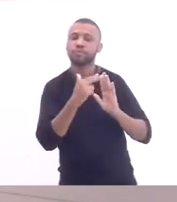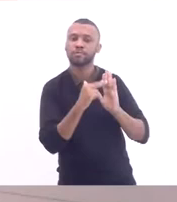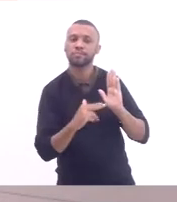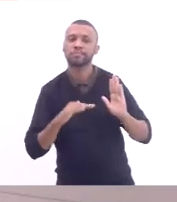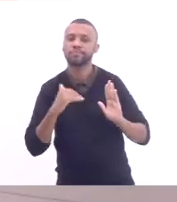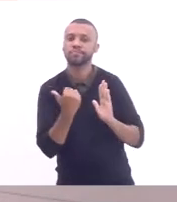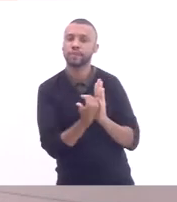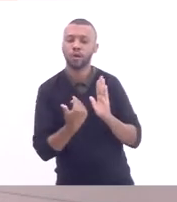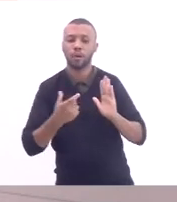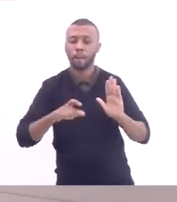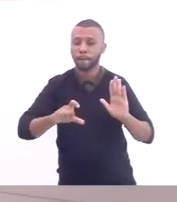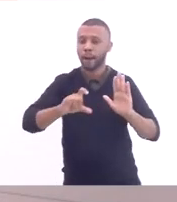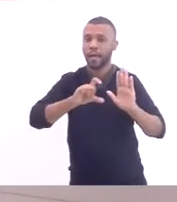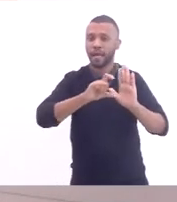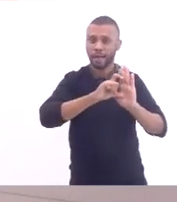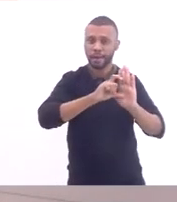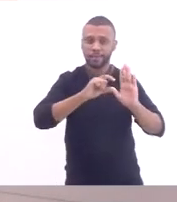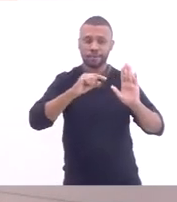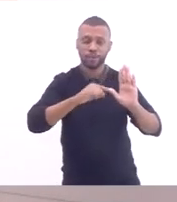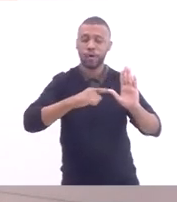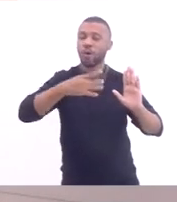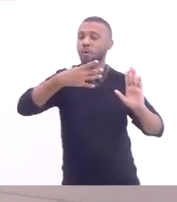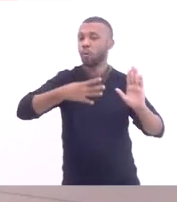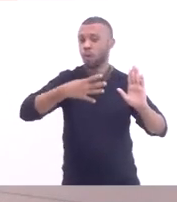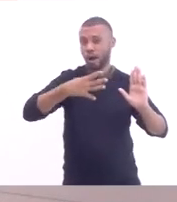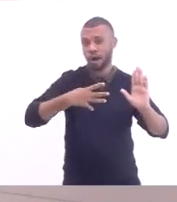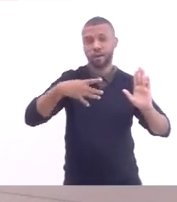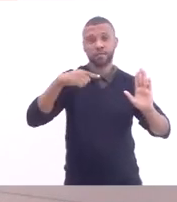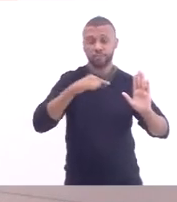o parágrafo 4º